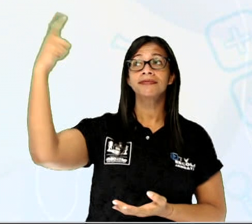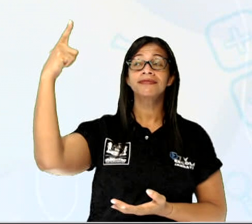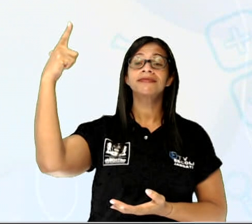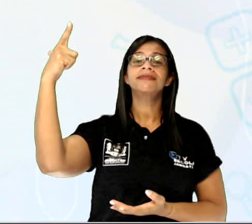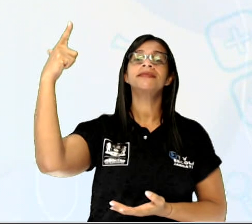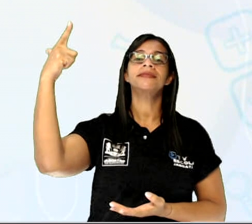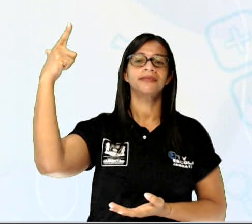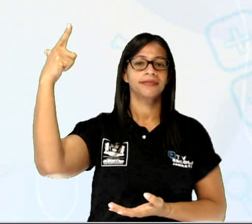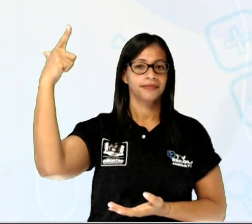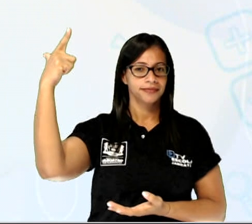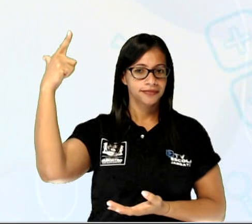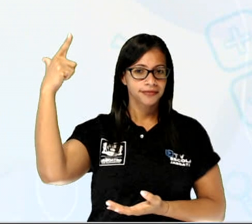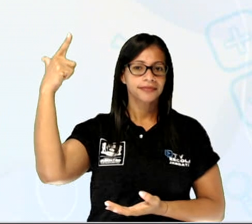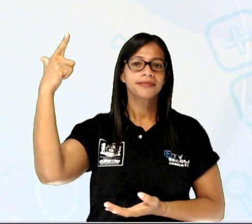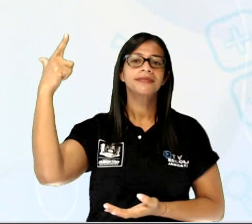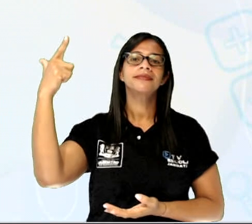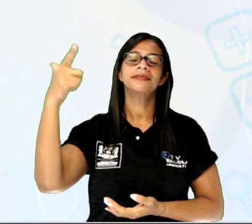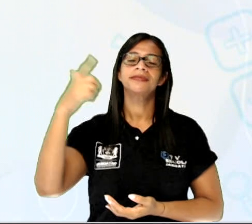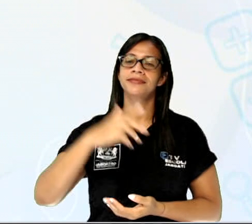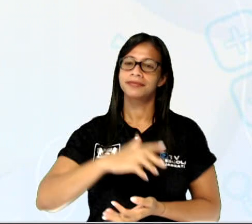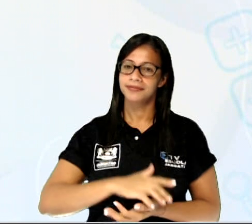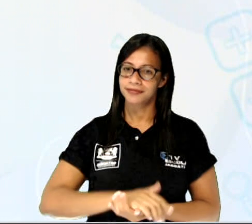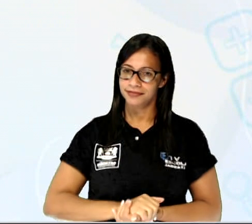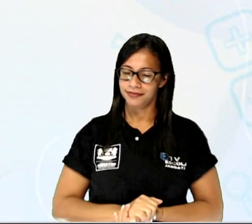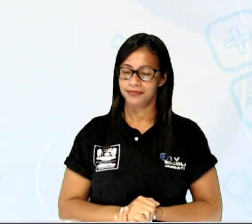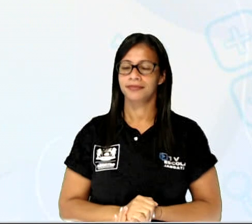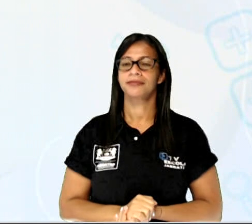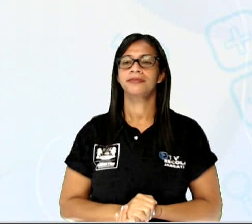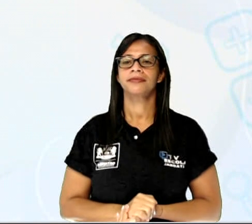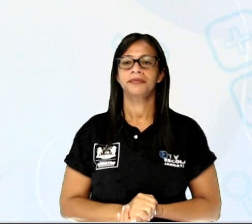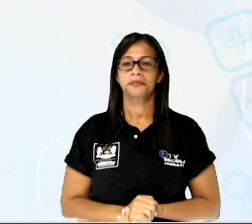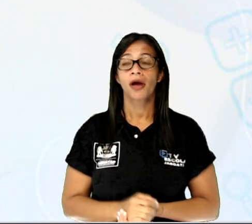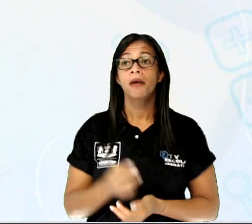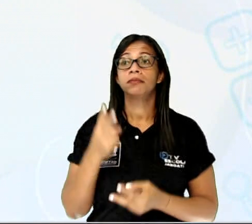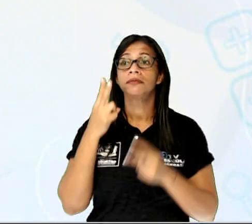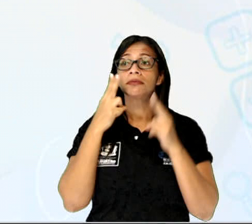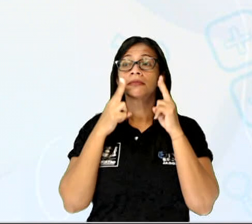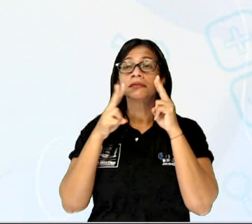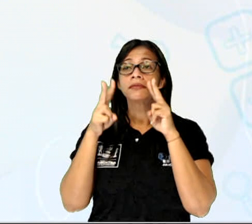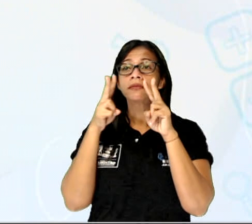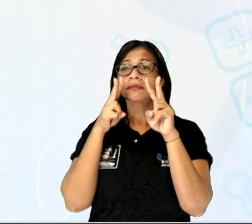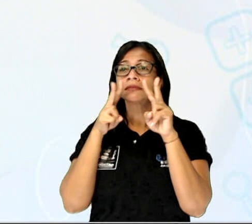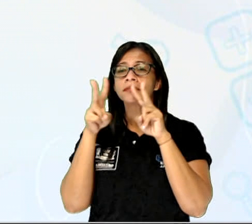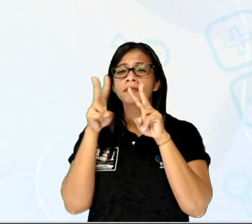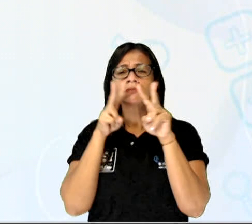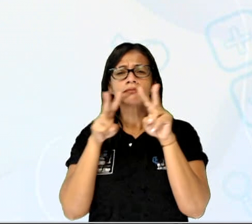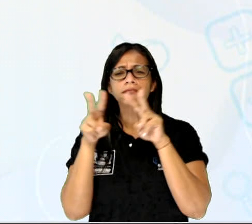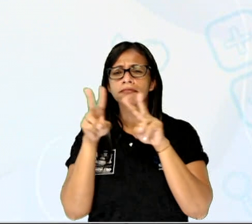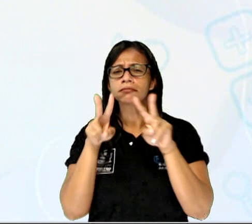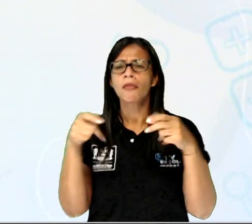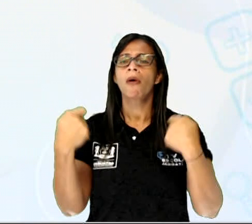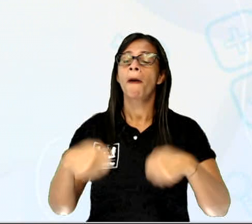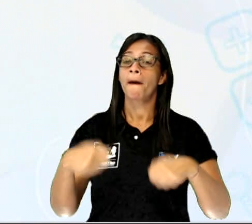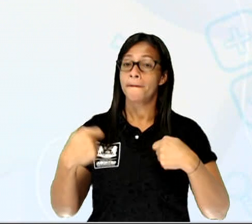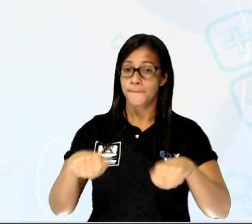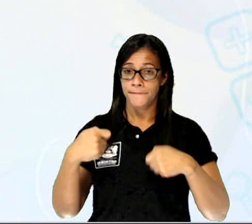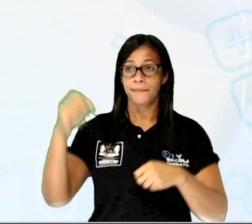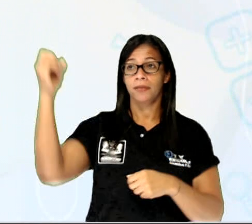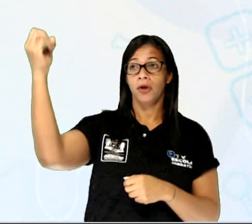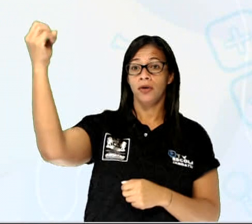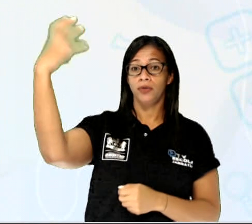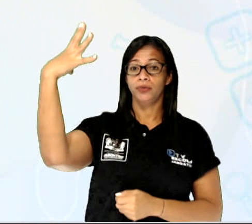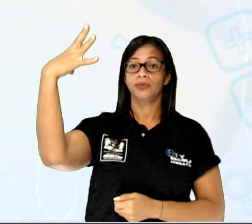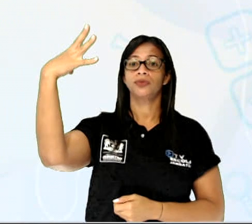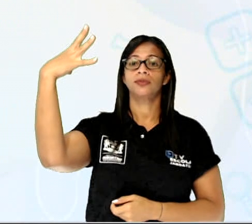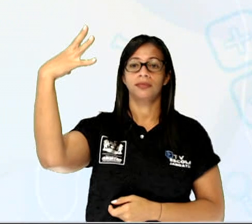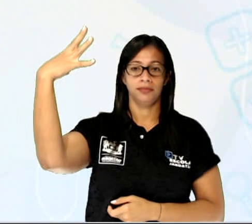sol. Isso mesmo. Para enxergarmos, precisamos da presença da luz.